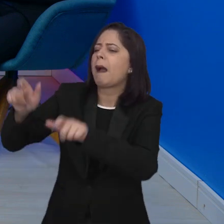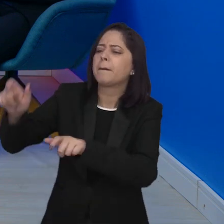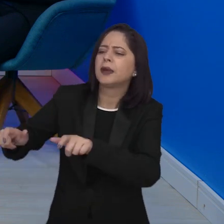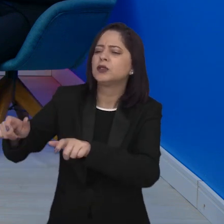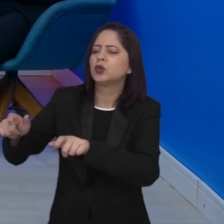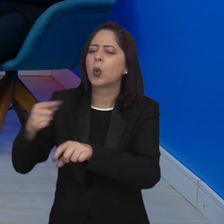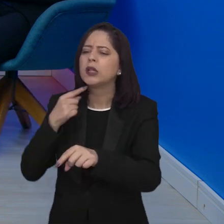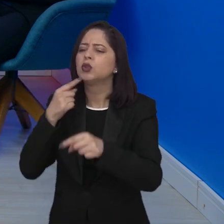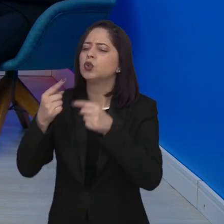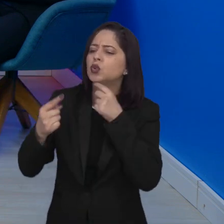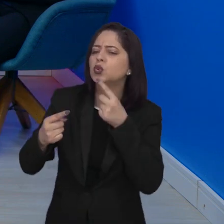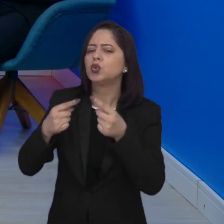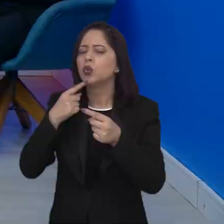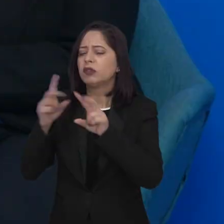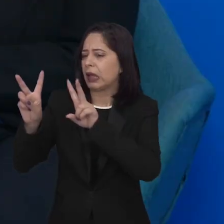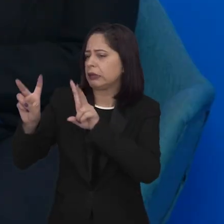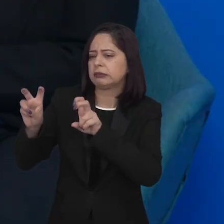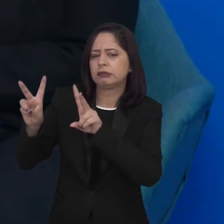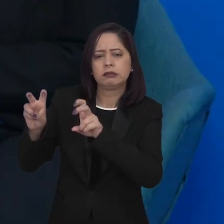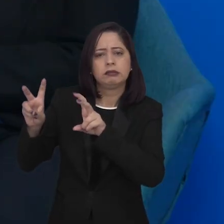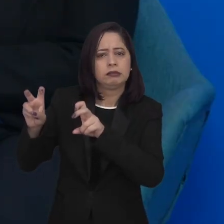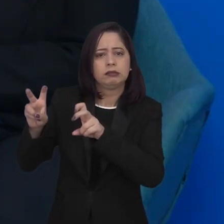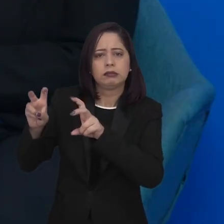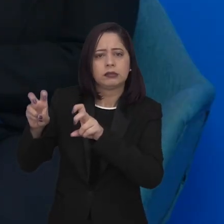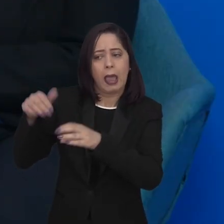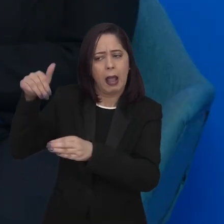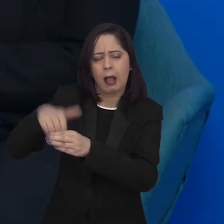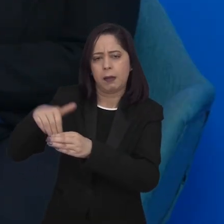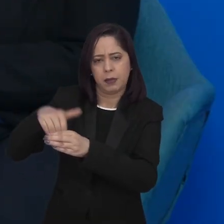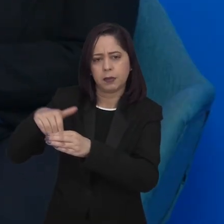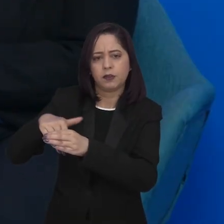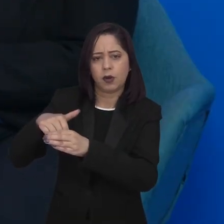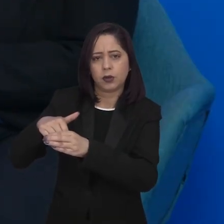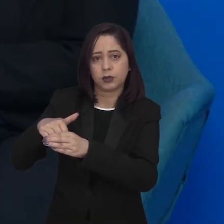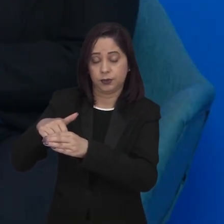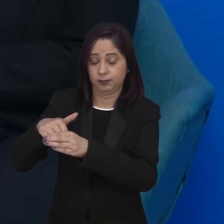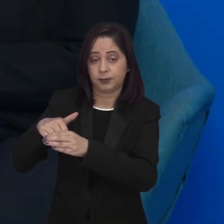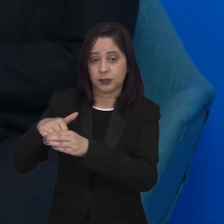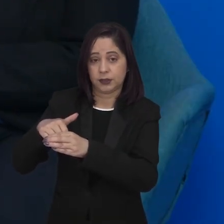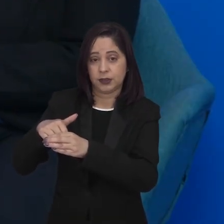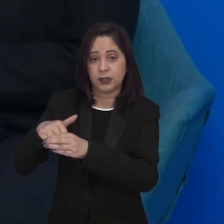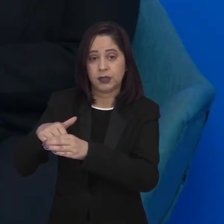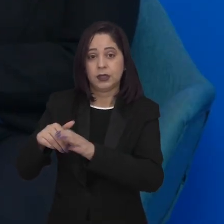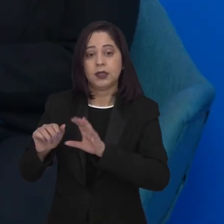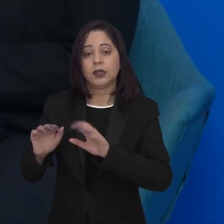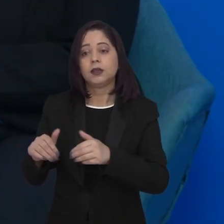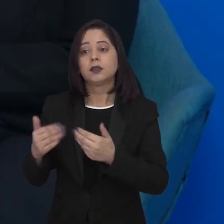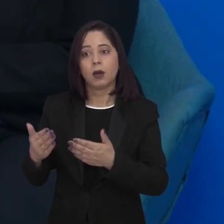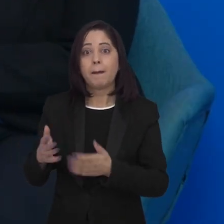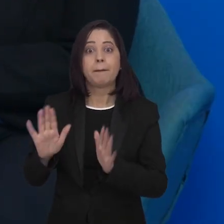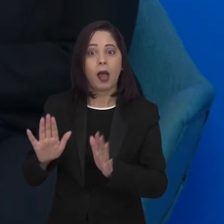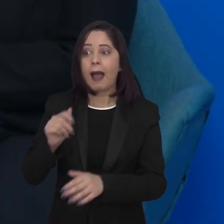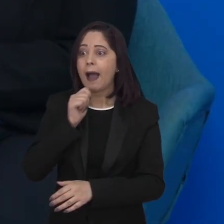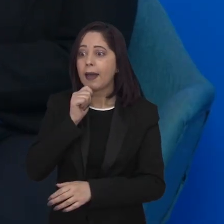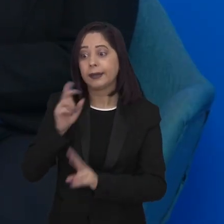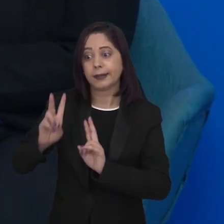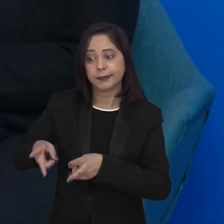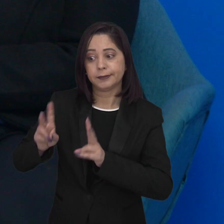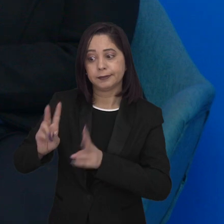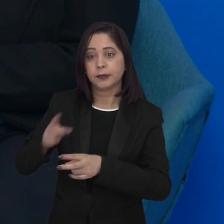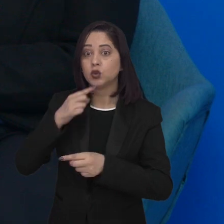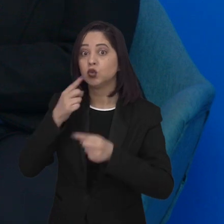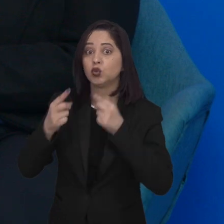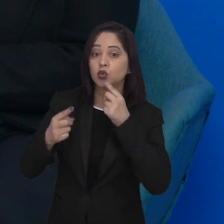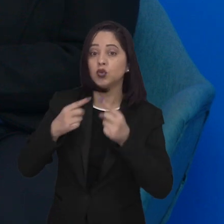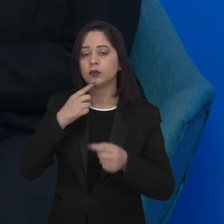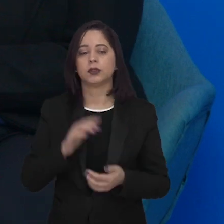dúvidas em torno de um assunto comum, né? Todos dois em 2 anos nós temos eleições, e mesmo assim essas dúvidas